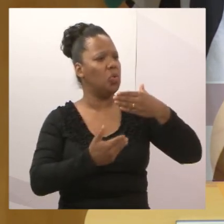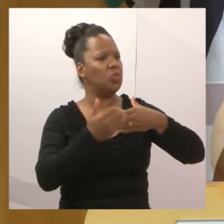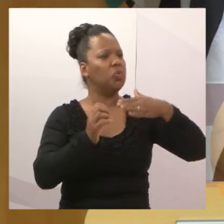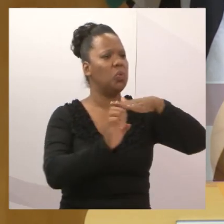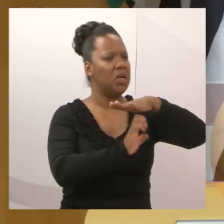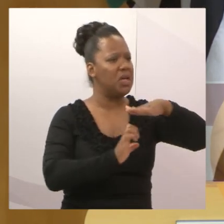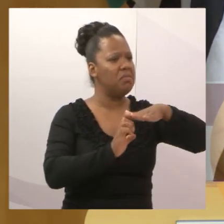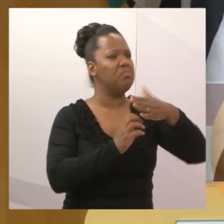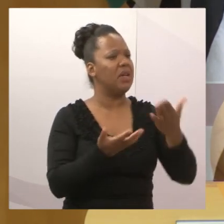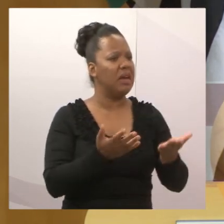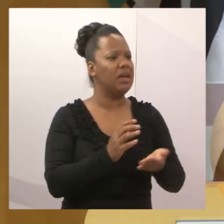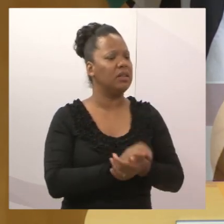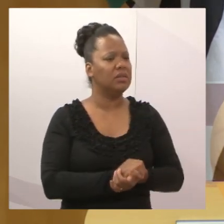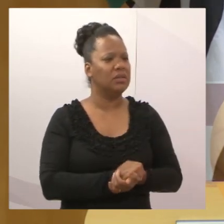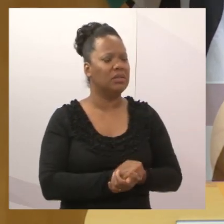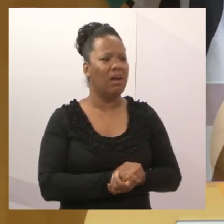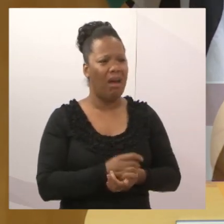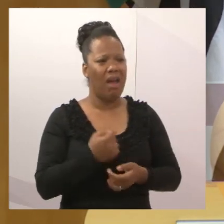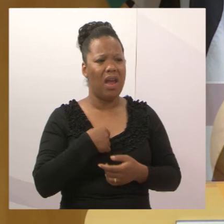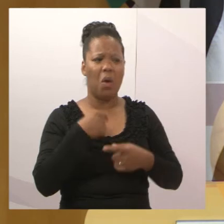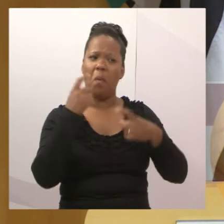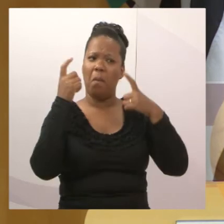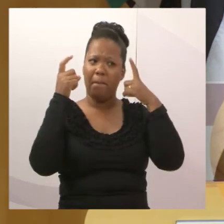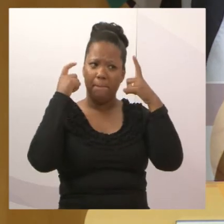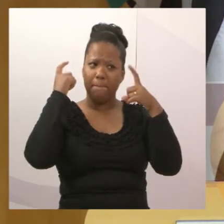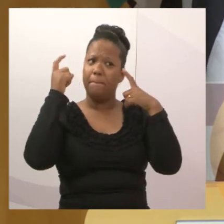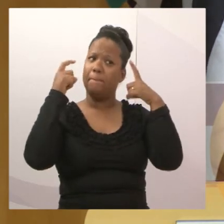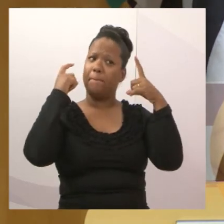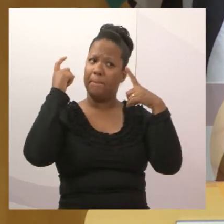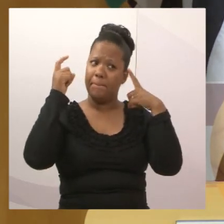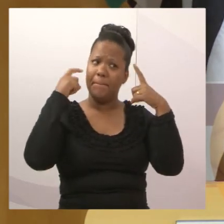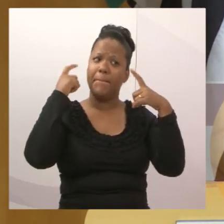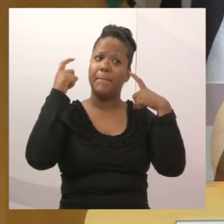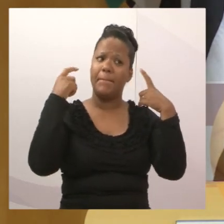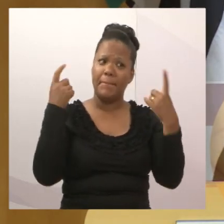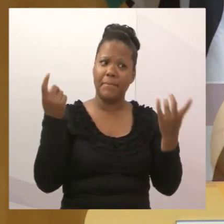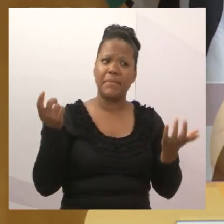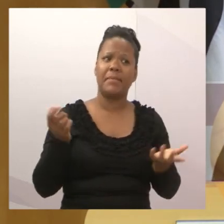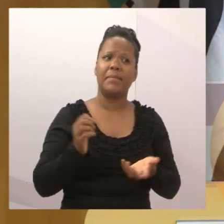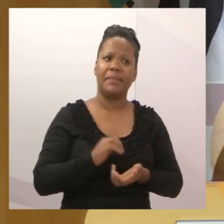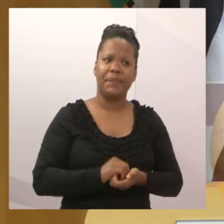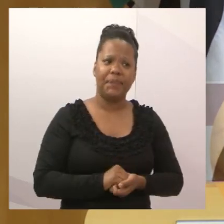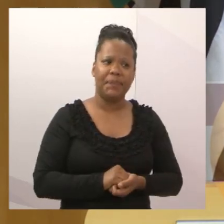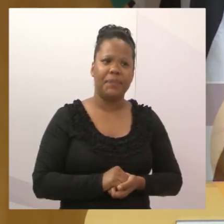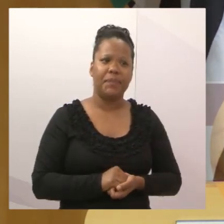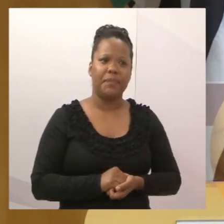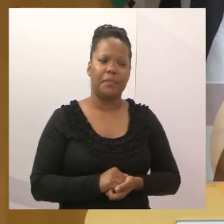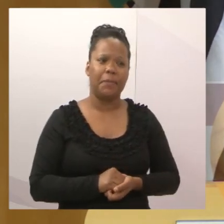Então, é preocupante, gente. Isso é preocupante, tá?